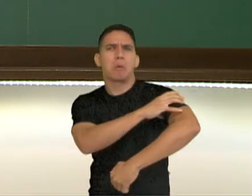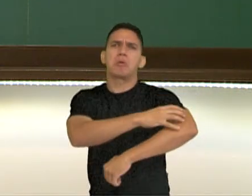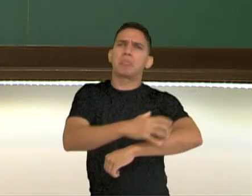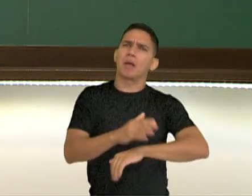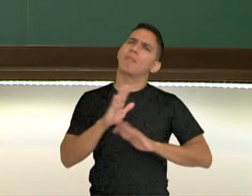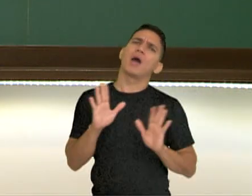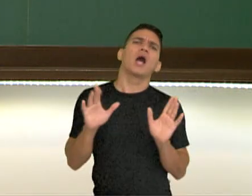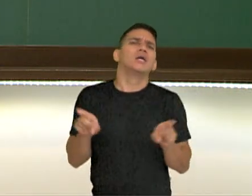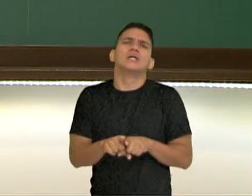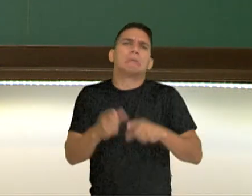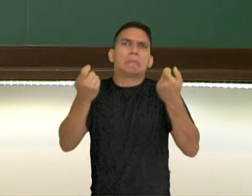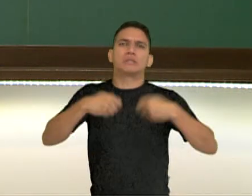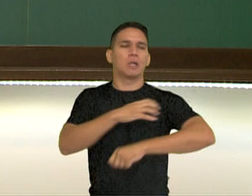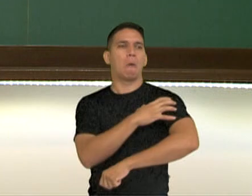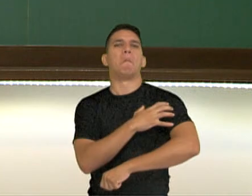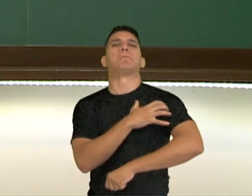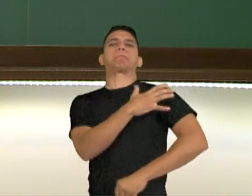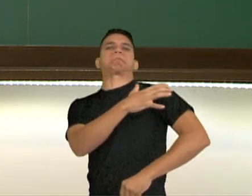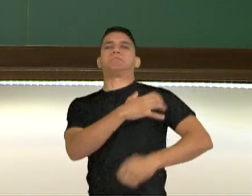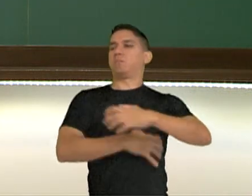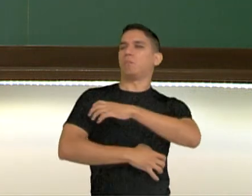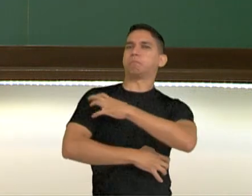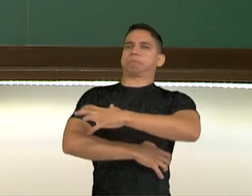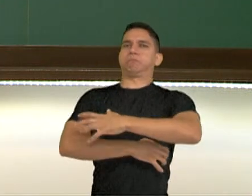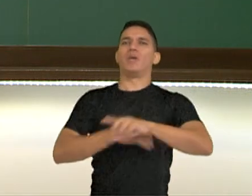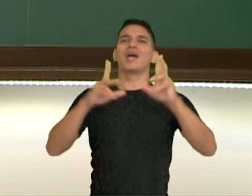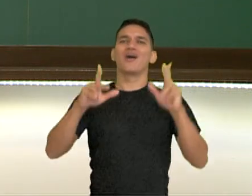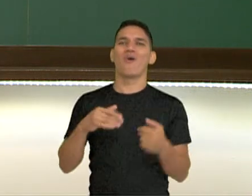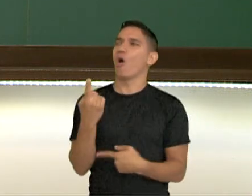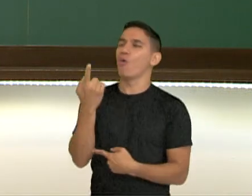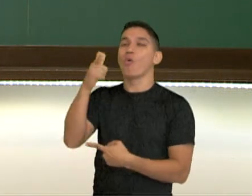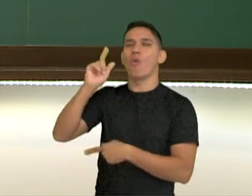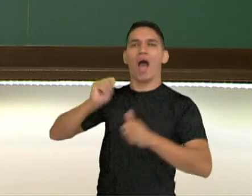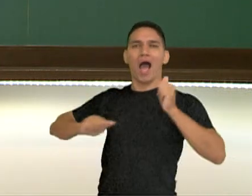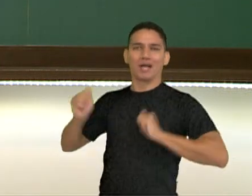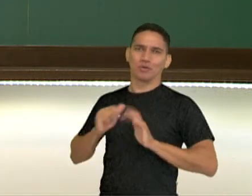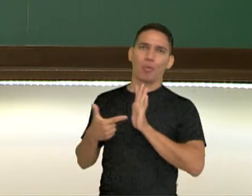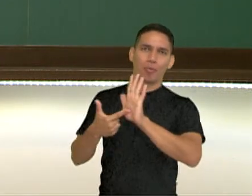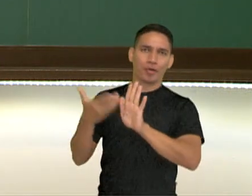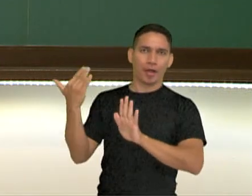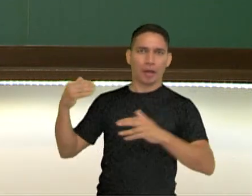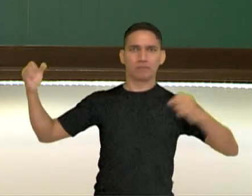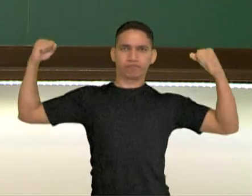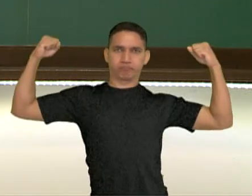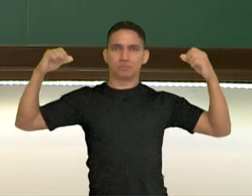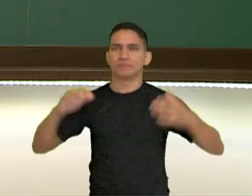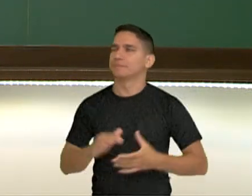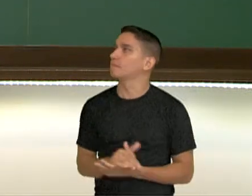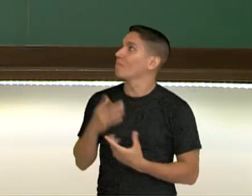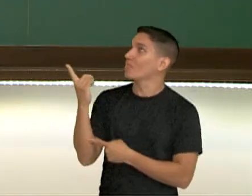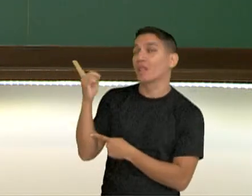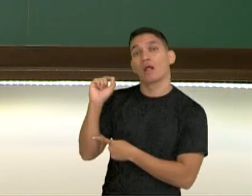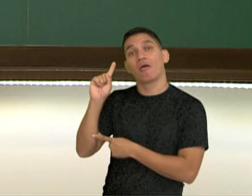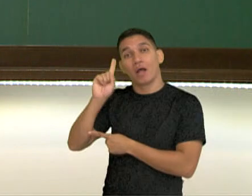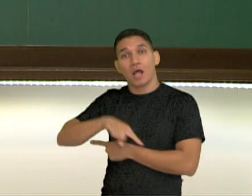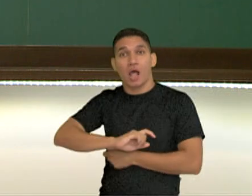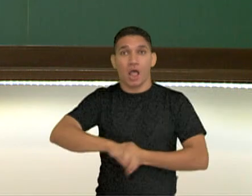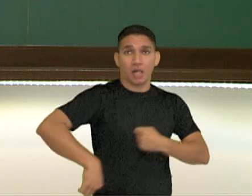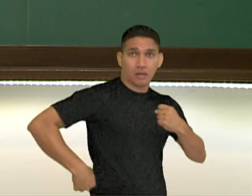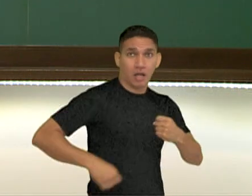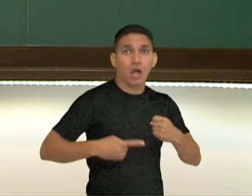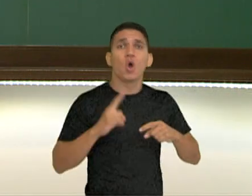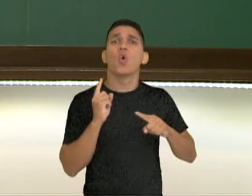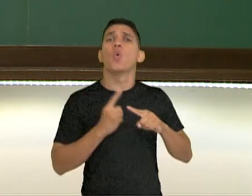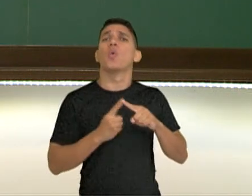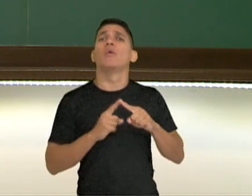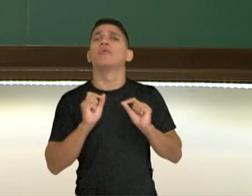não precisa ser um corpo tão grande quanto o do ator que eu mostrei para vocês. Essa aqui é uma das bases do que é um corpo bonito